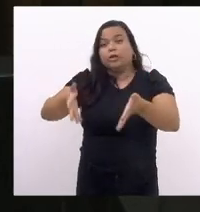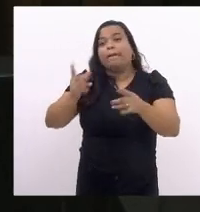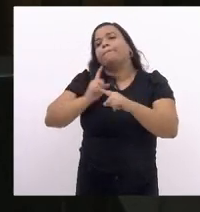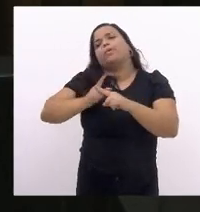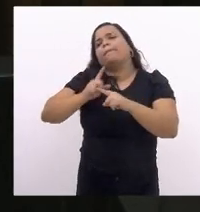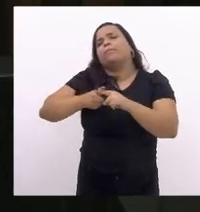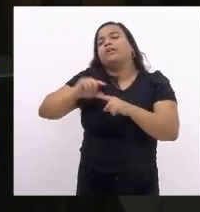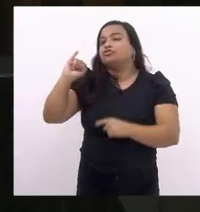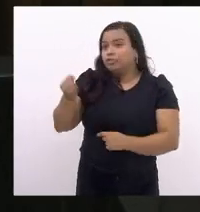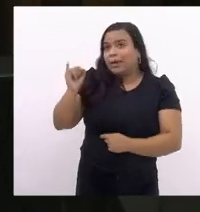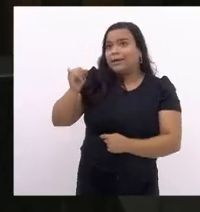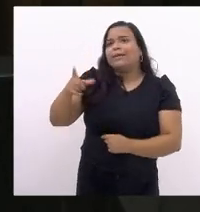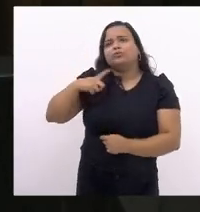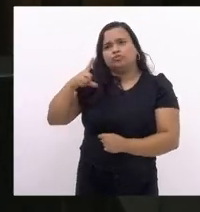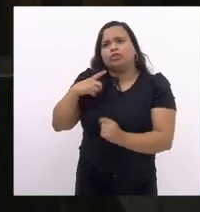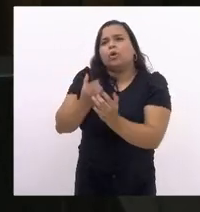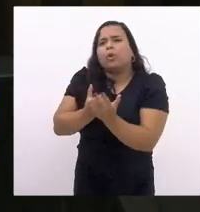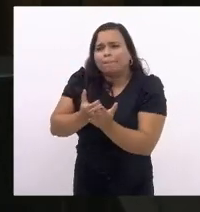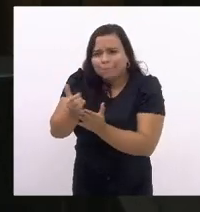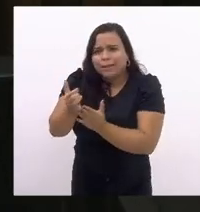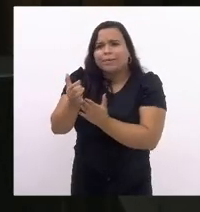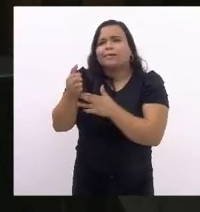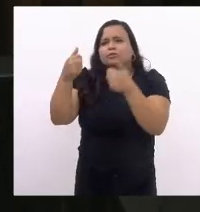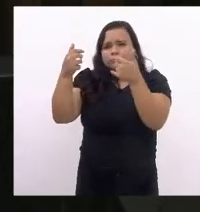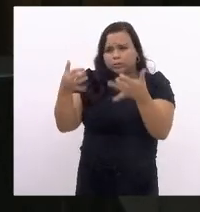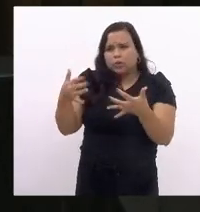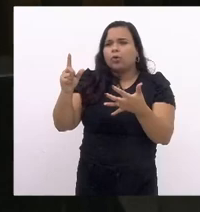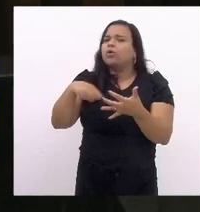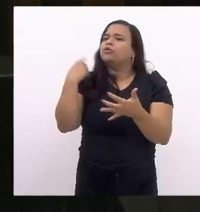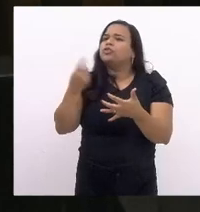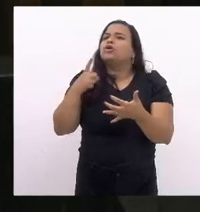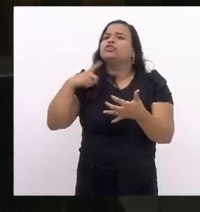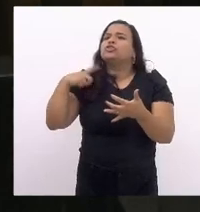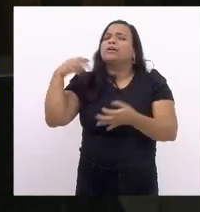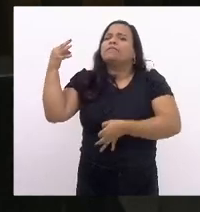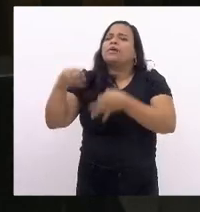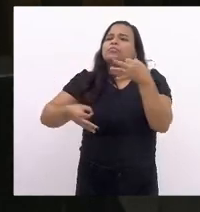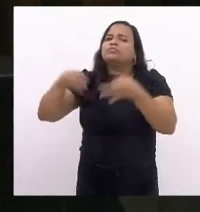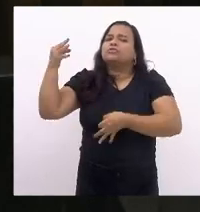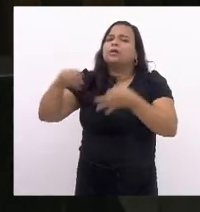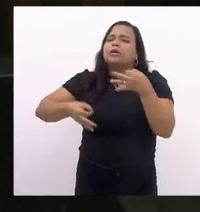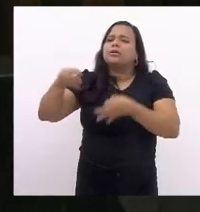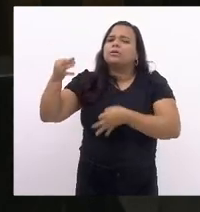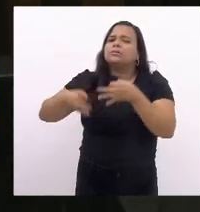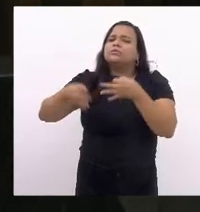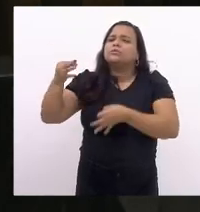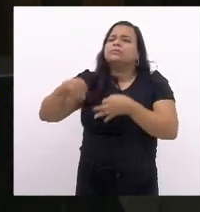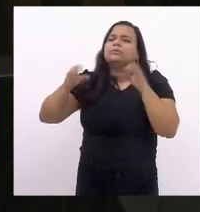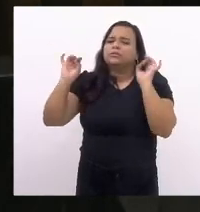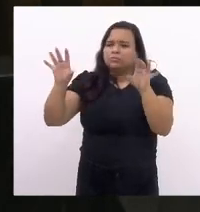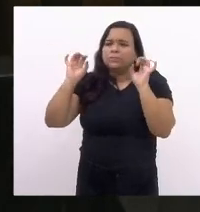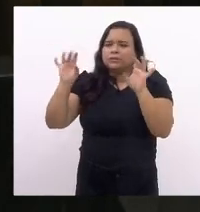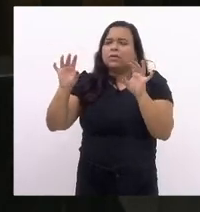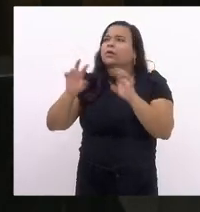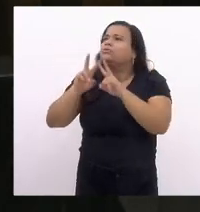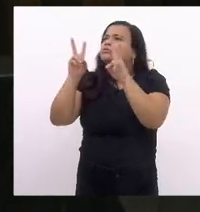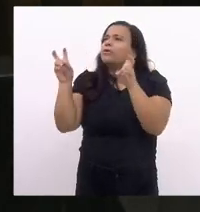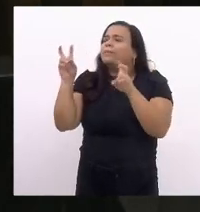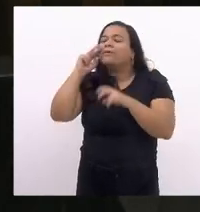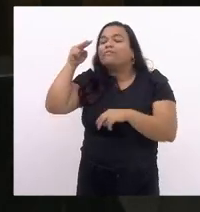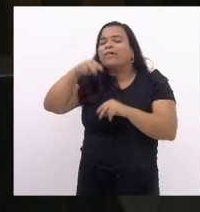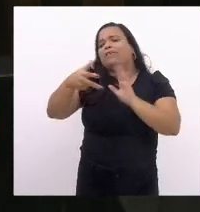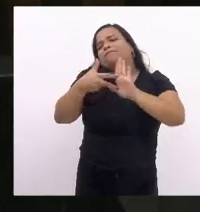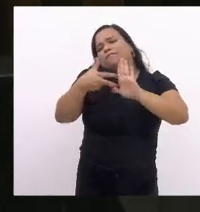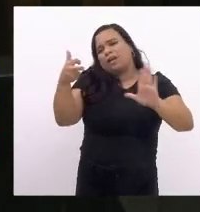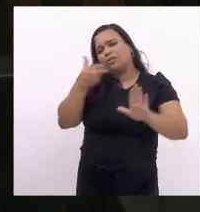estava se desenhando, ali no início de janeiro, quando a gente teve aquela audiência extraordinária para analisar o veto do